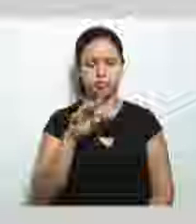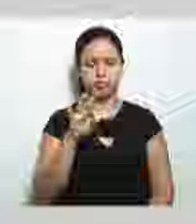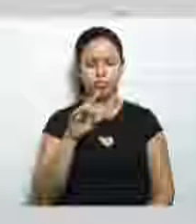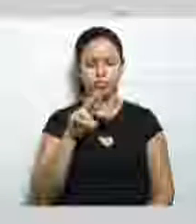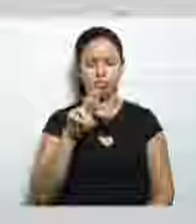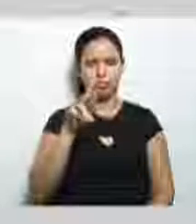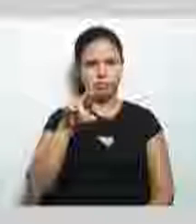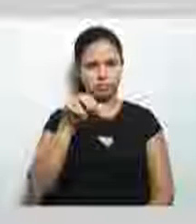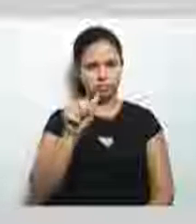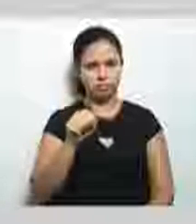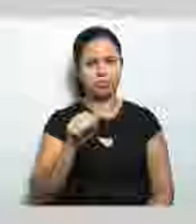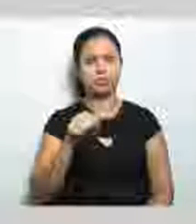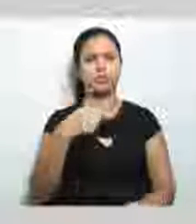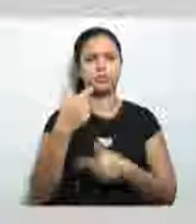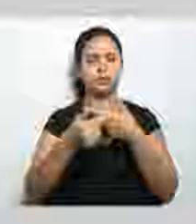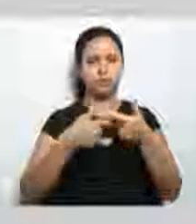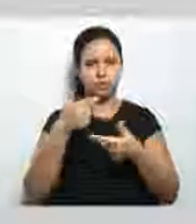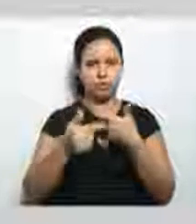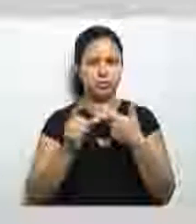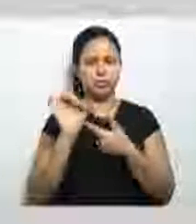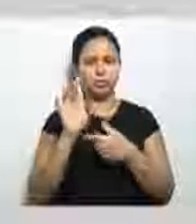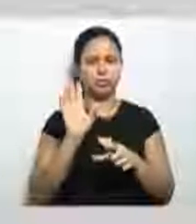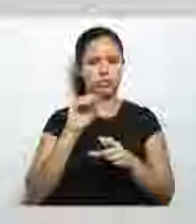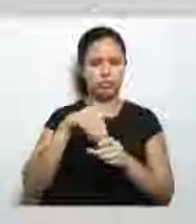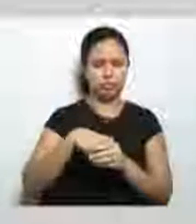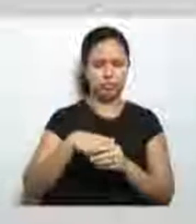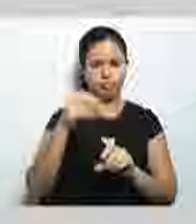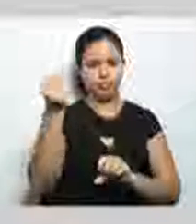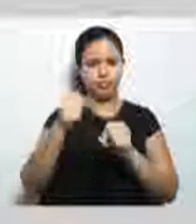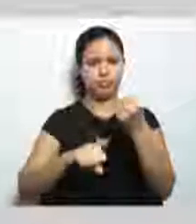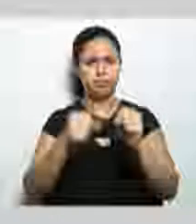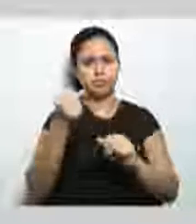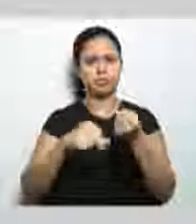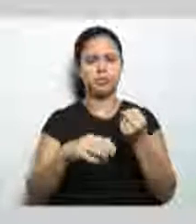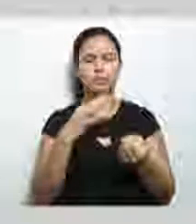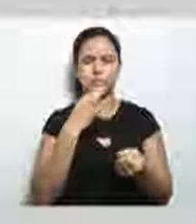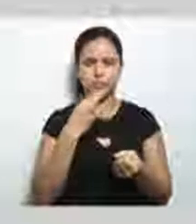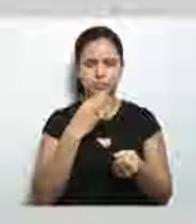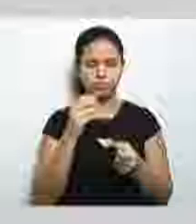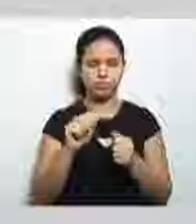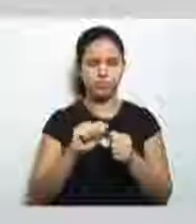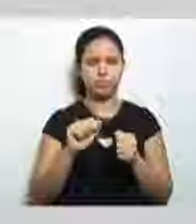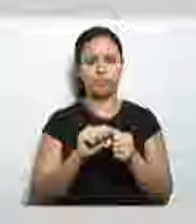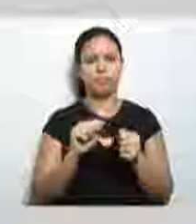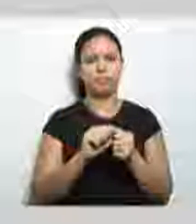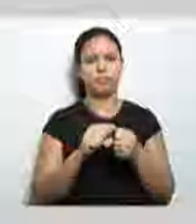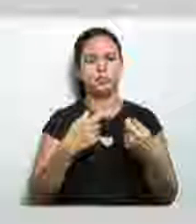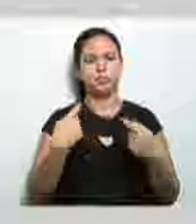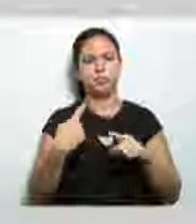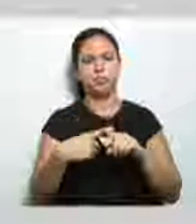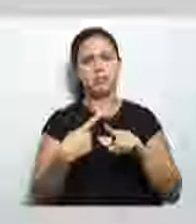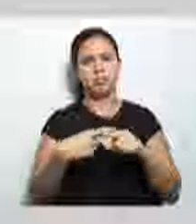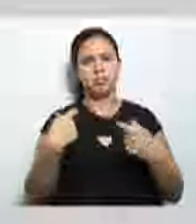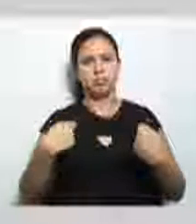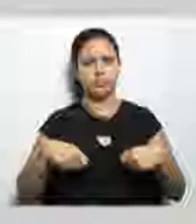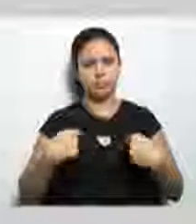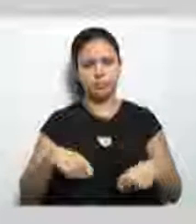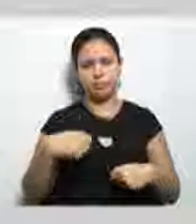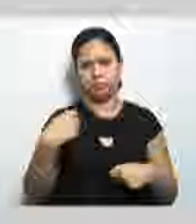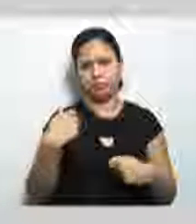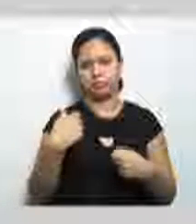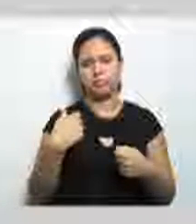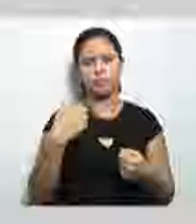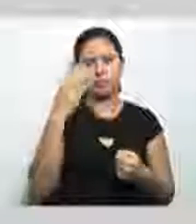na fábrica e o conhecimento de como produzir algo foi dispensado, agora que era necessário saber operar